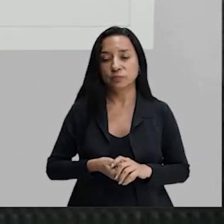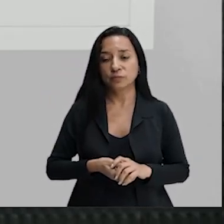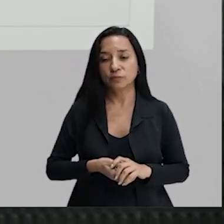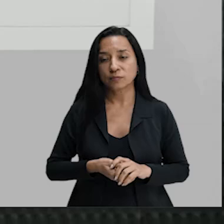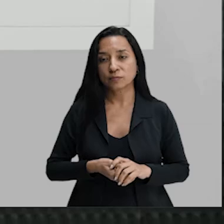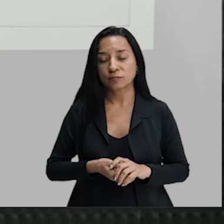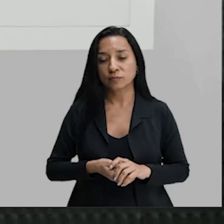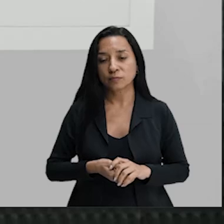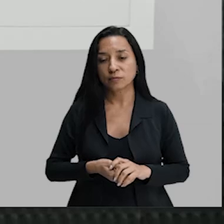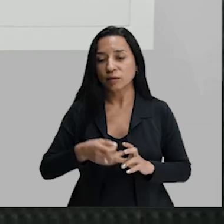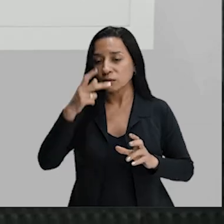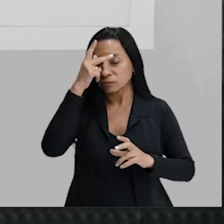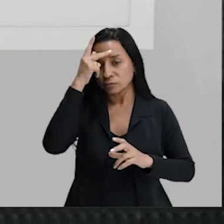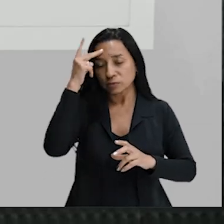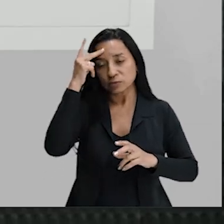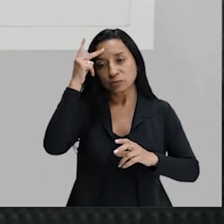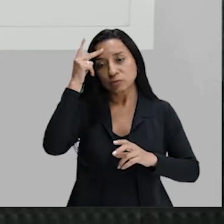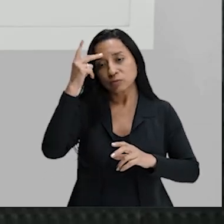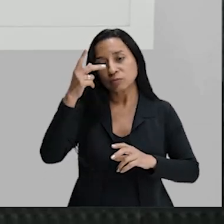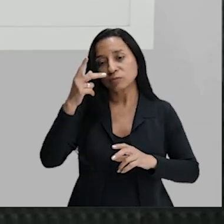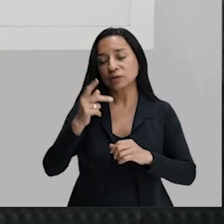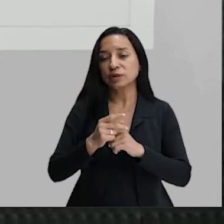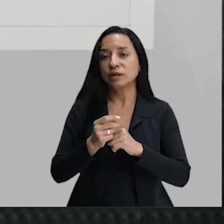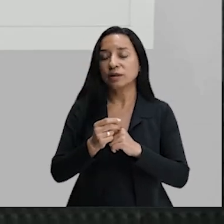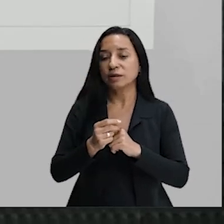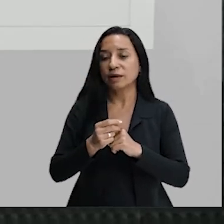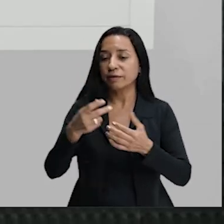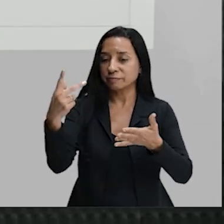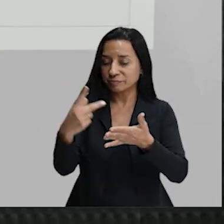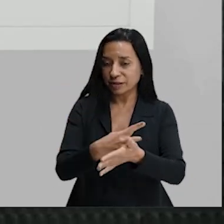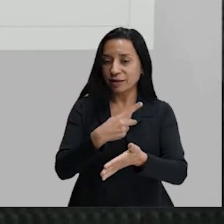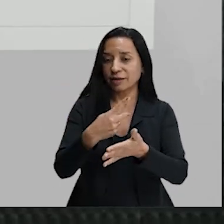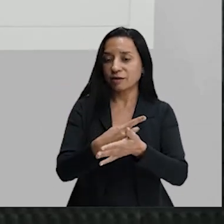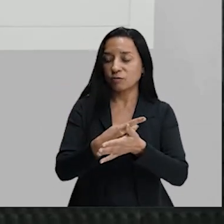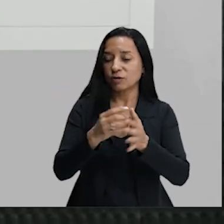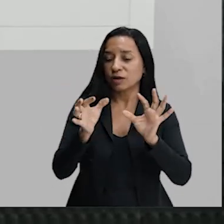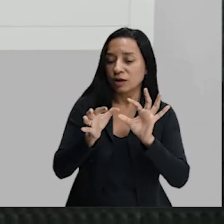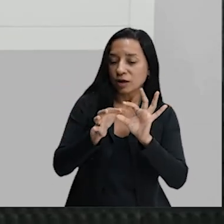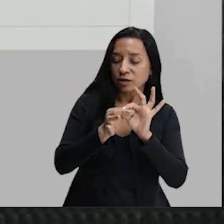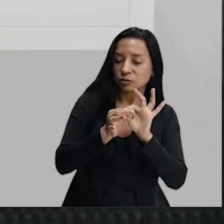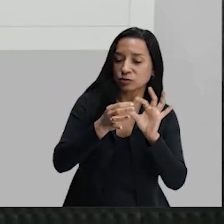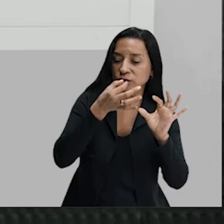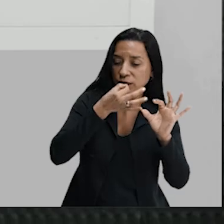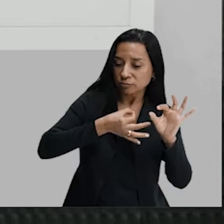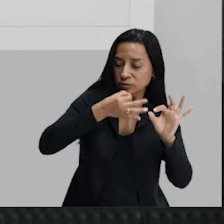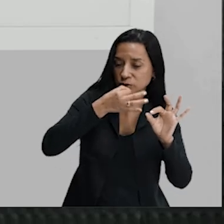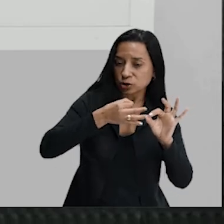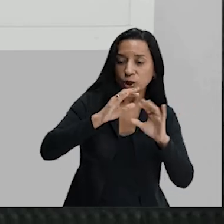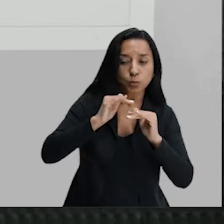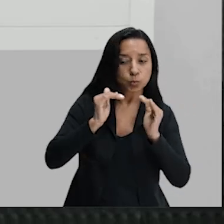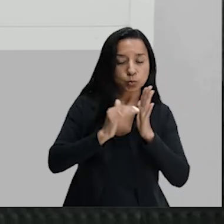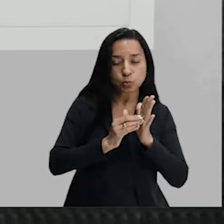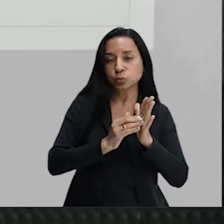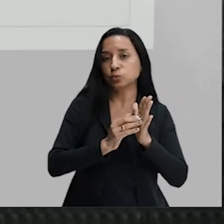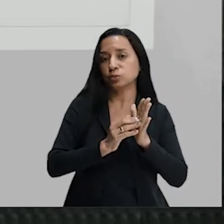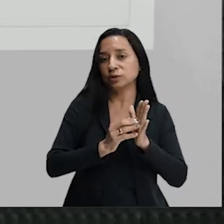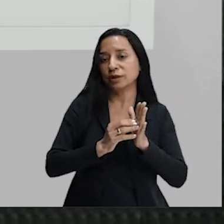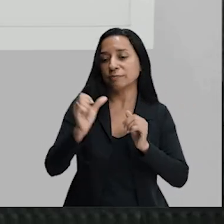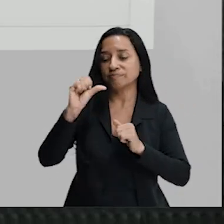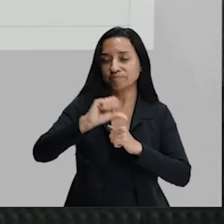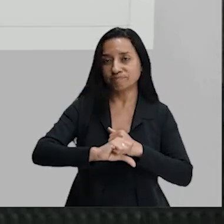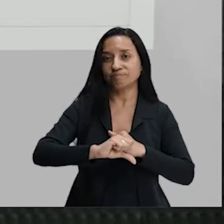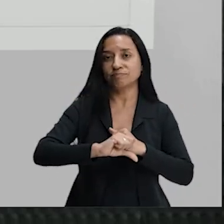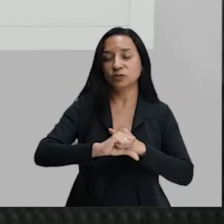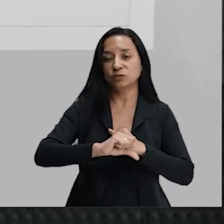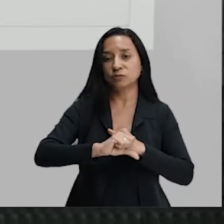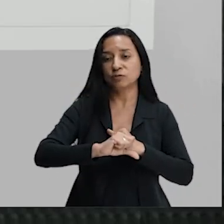Geralmente as pessoas cometem um erro, associam crítica a tudo que é negativo. É o mais comum.